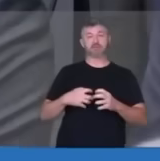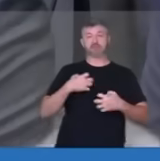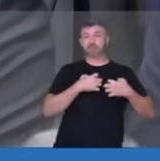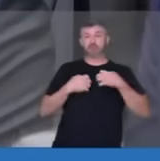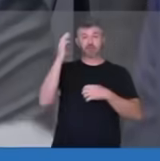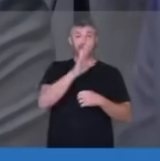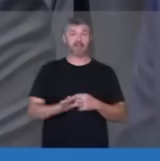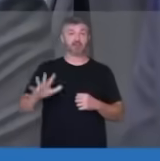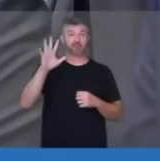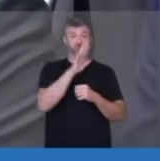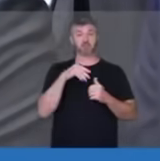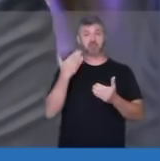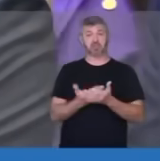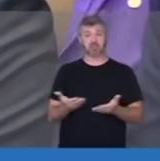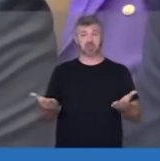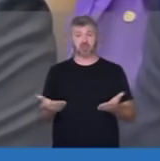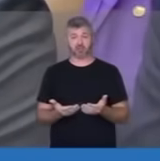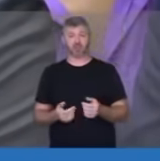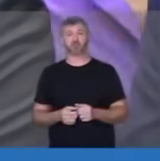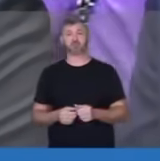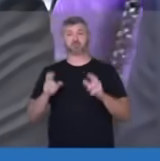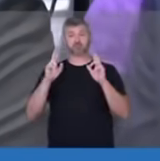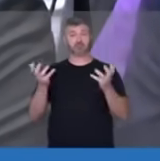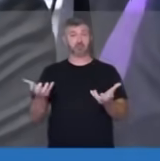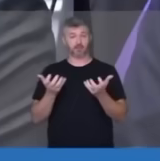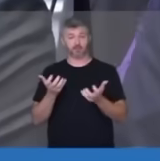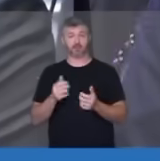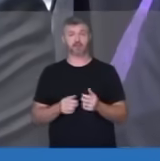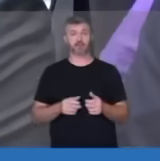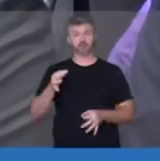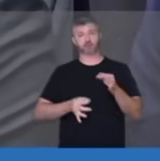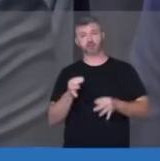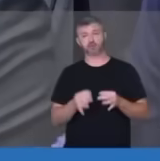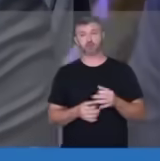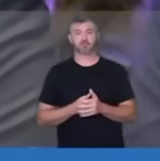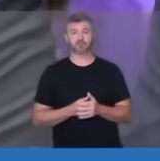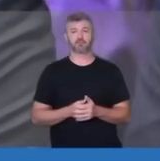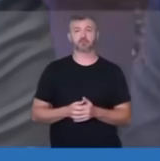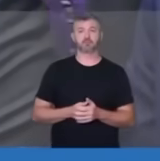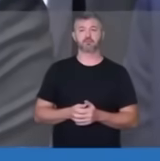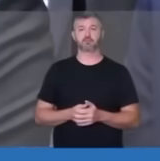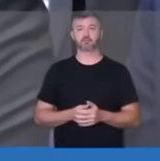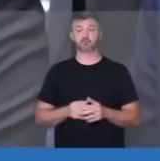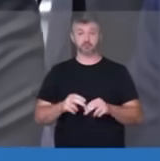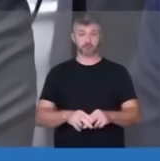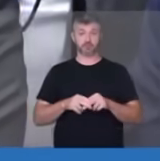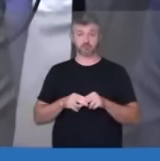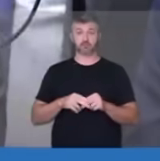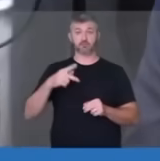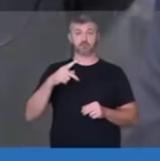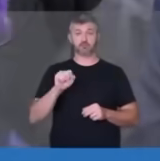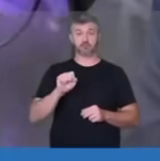Brasil e que até hoje se espera pela justiça. Em nome disso, o